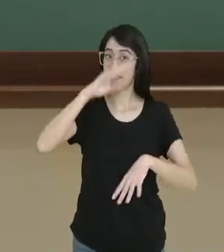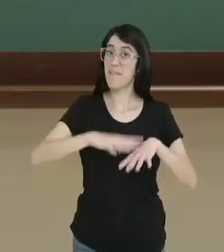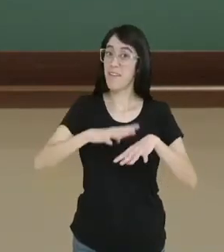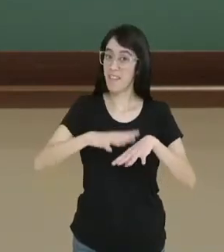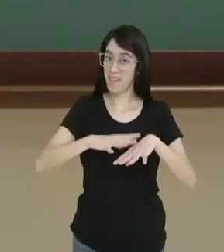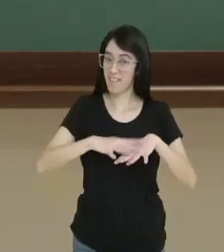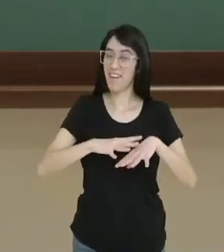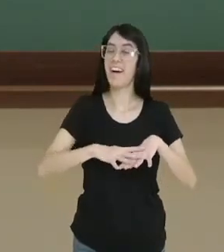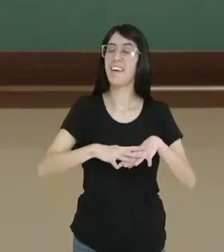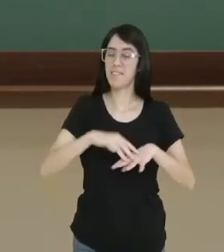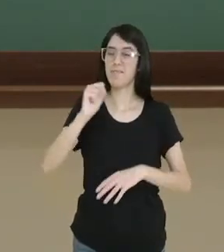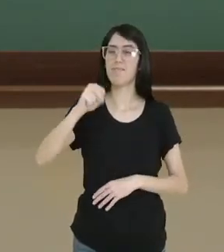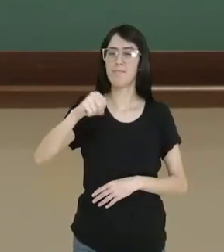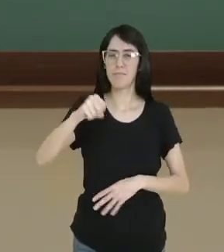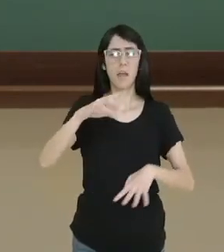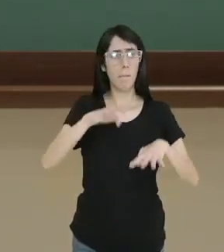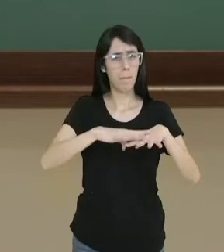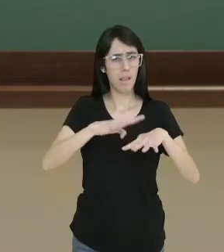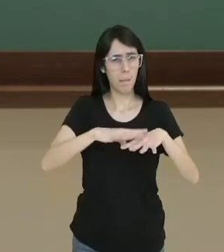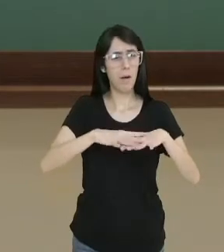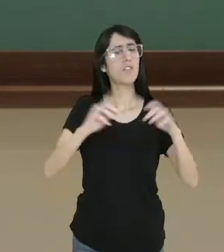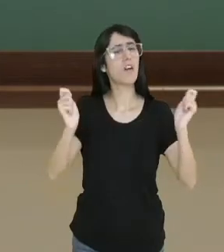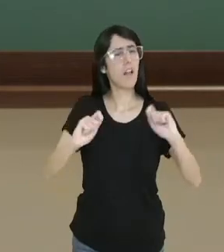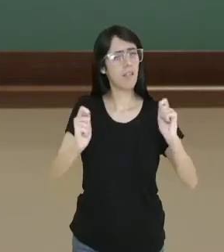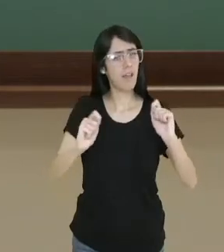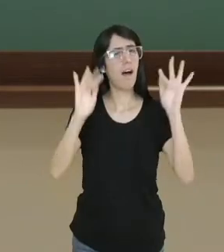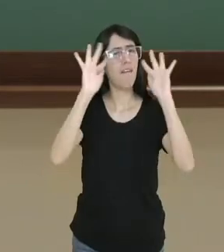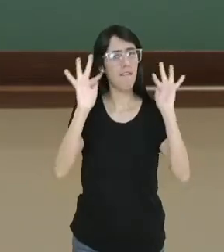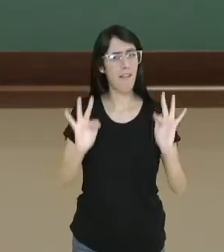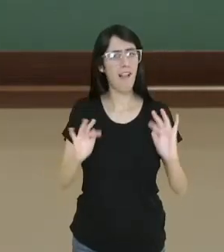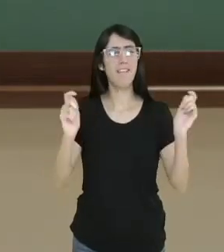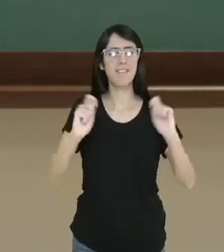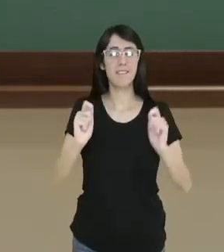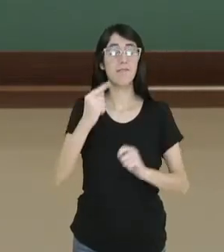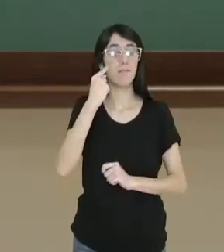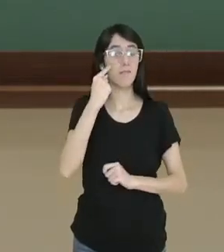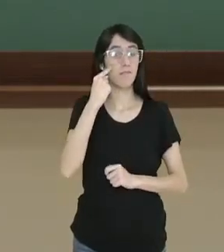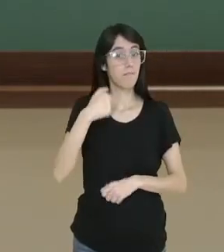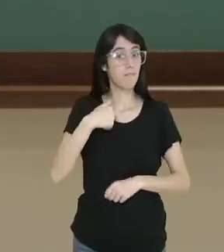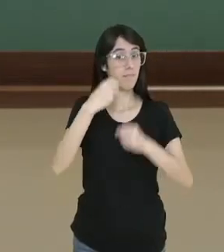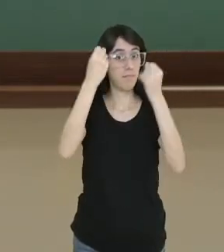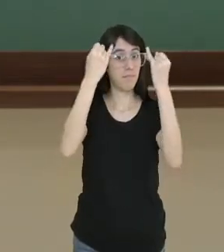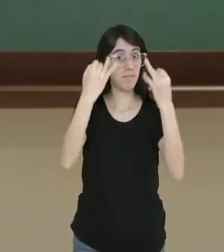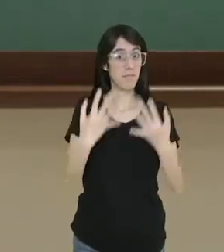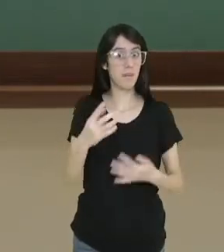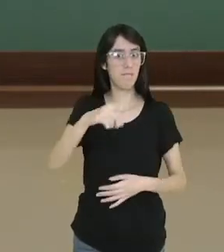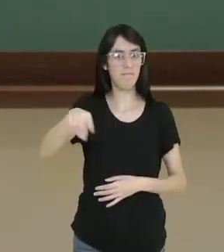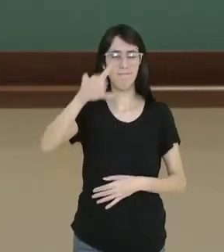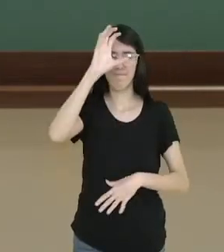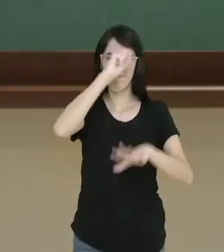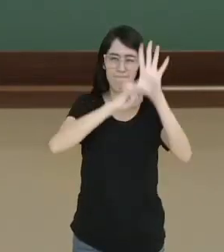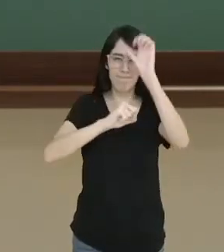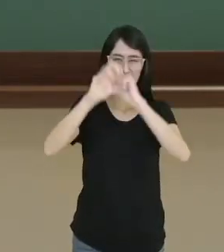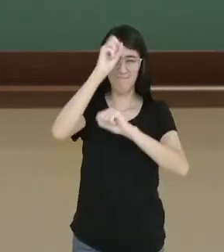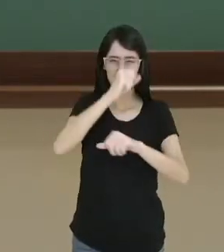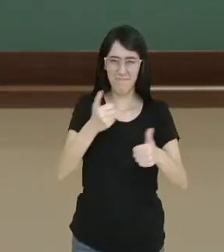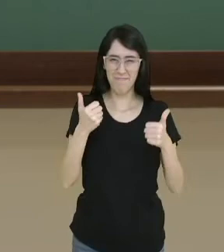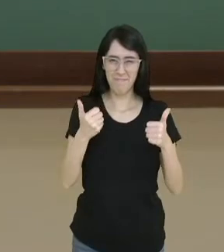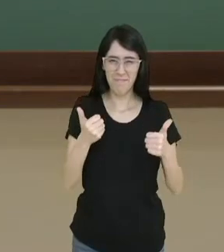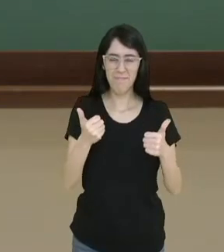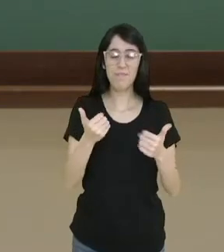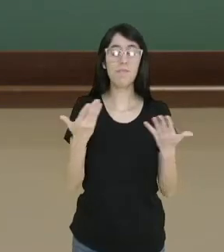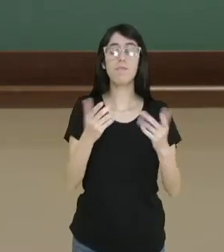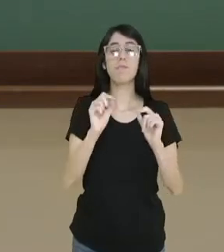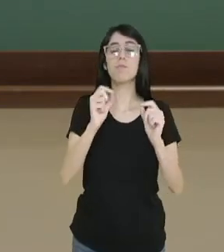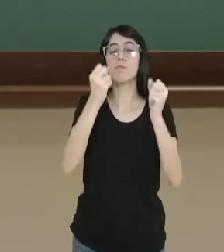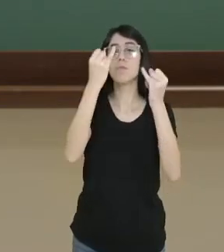Sim, matemática pode ser motivo da sua risada. Presta atenção que eu vou te ensinar e você vai aprender tudinho, ok? Relações